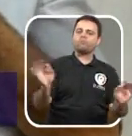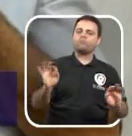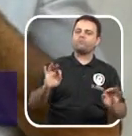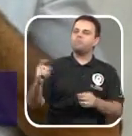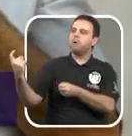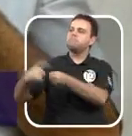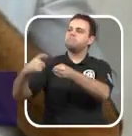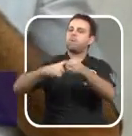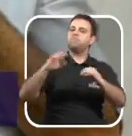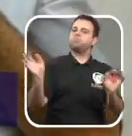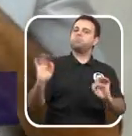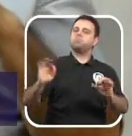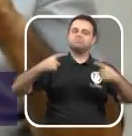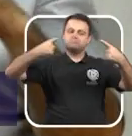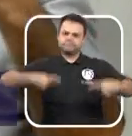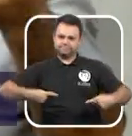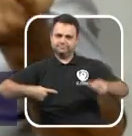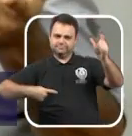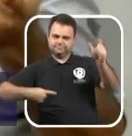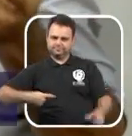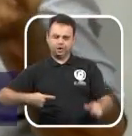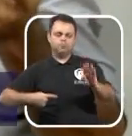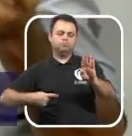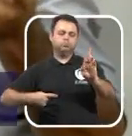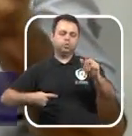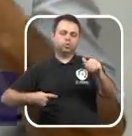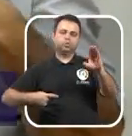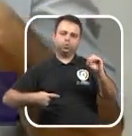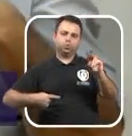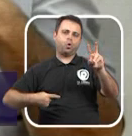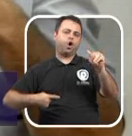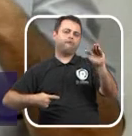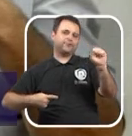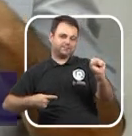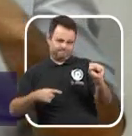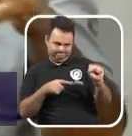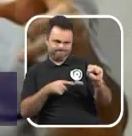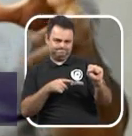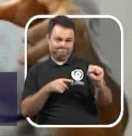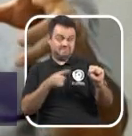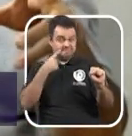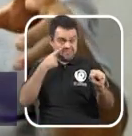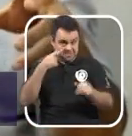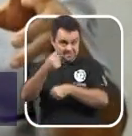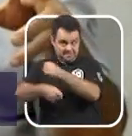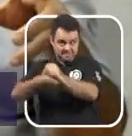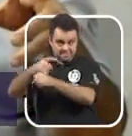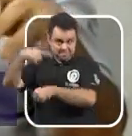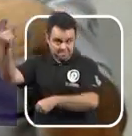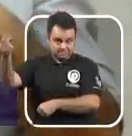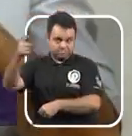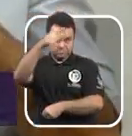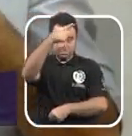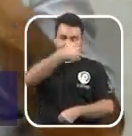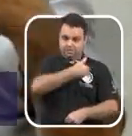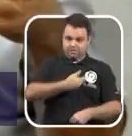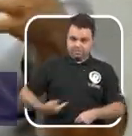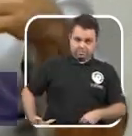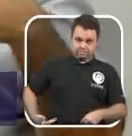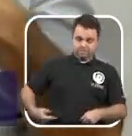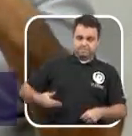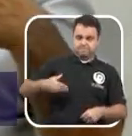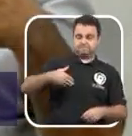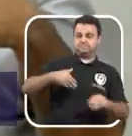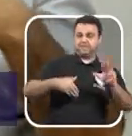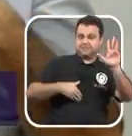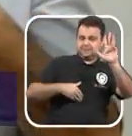turno contra o Bruno Covas. Imagina agora, o ano que vem, com Lula de presidente, ele já mais